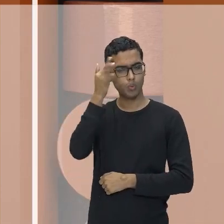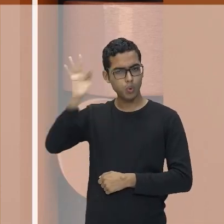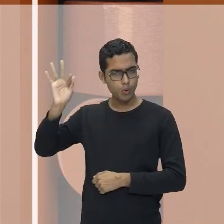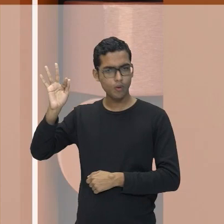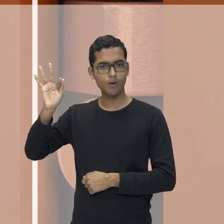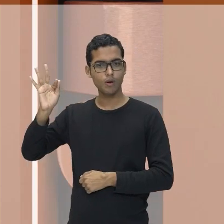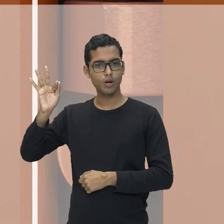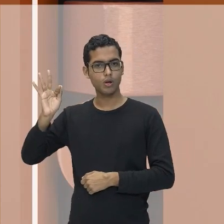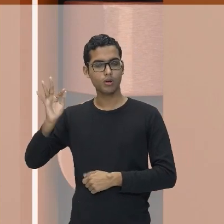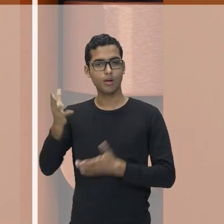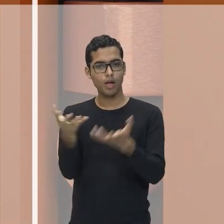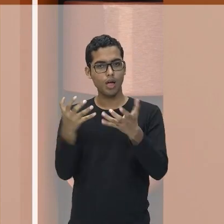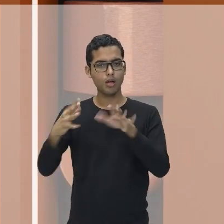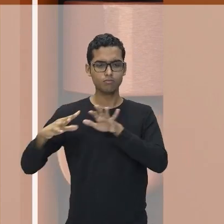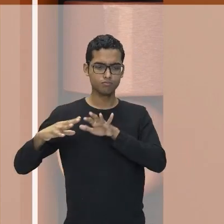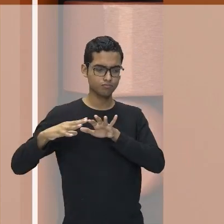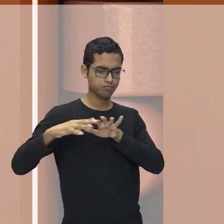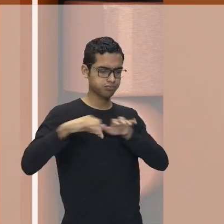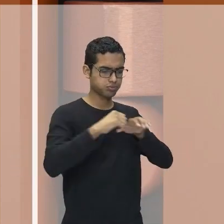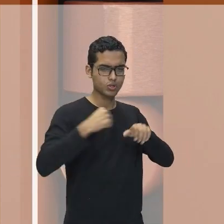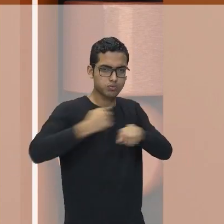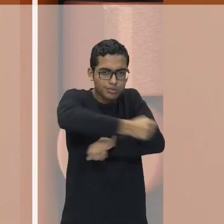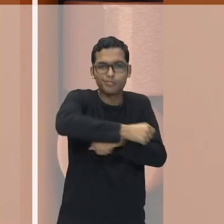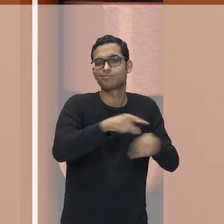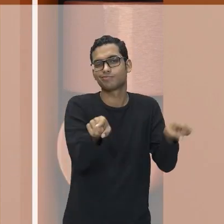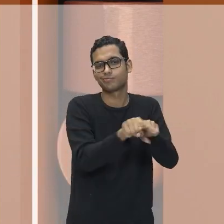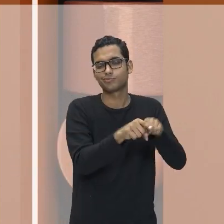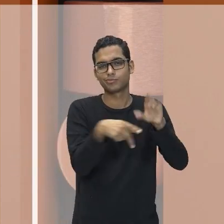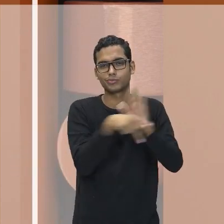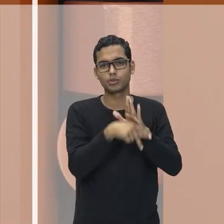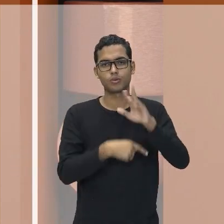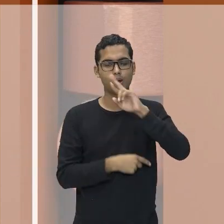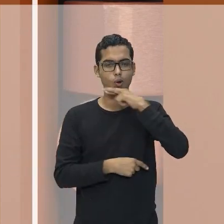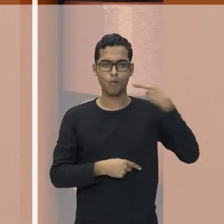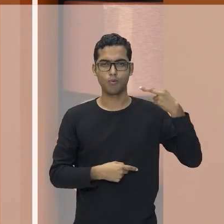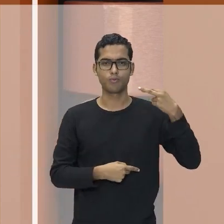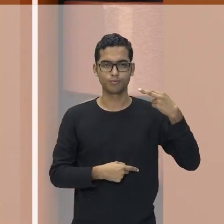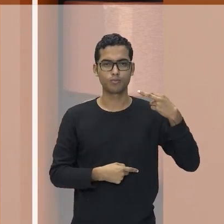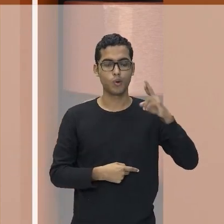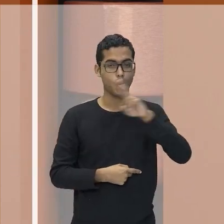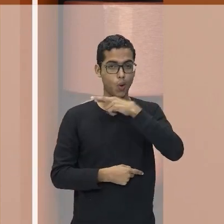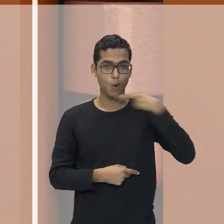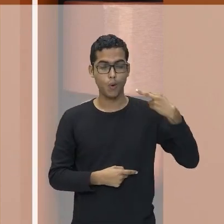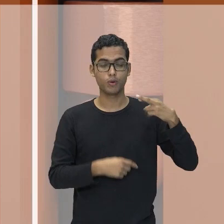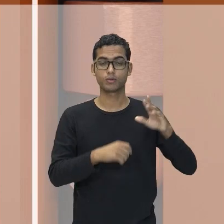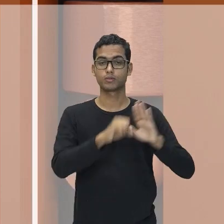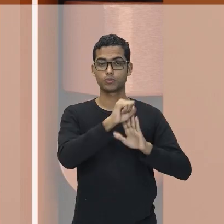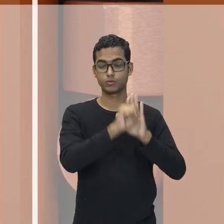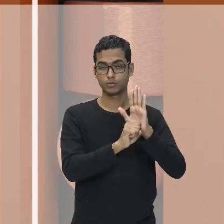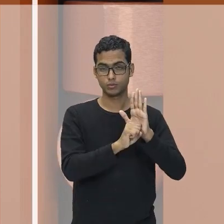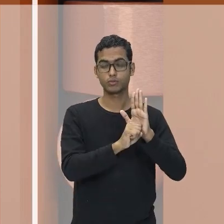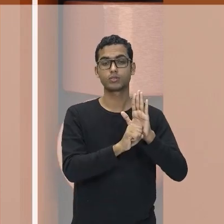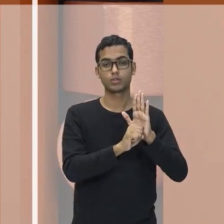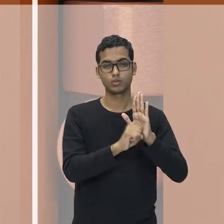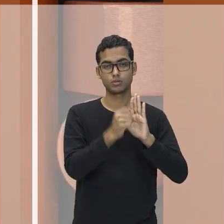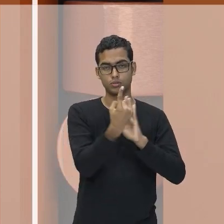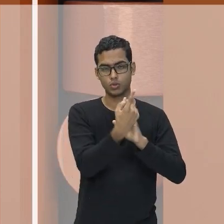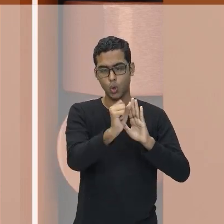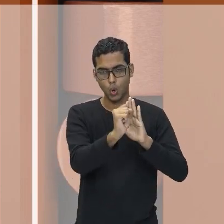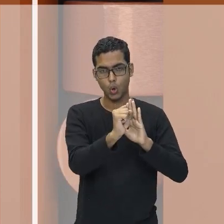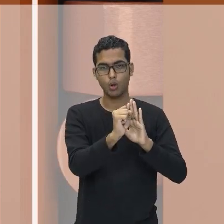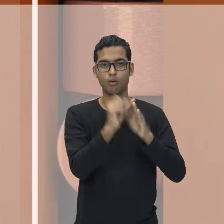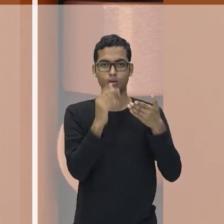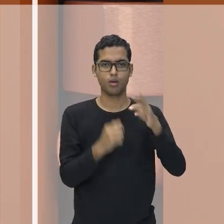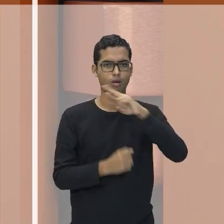Russo, século XVIII. E acontece, galera, que a Rússia é um país de dimensões continentais,